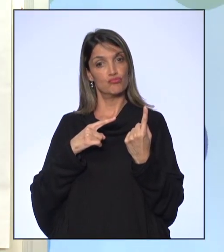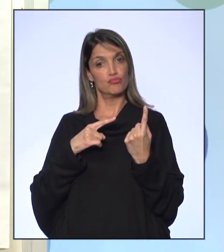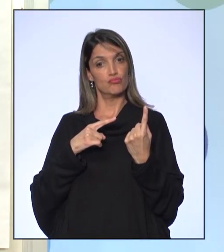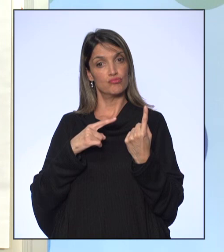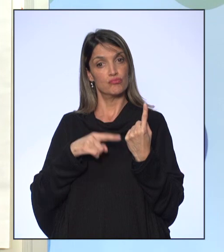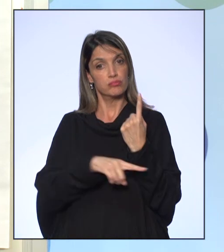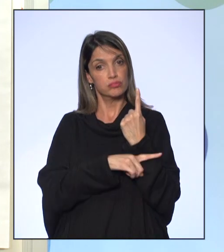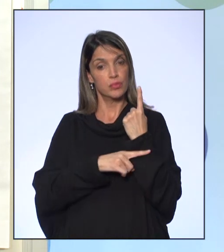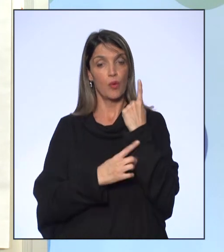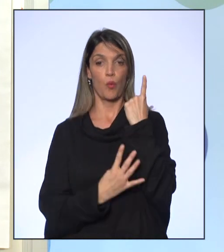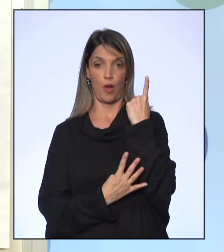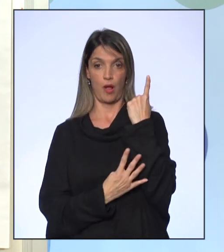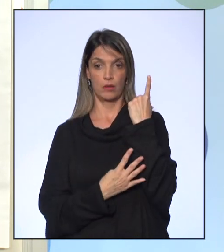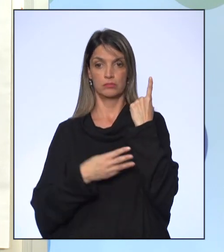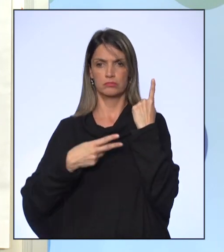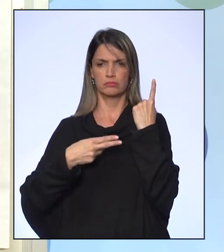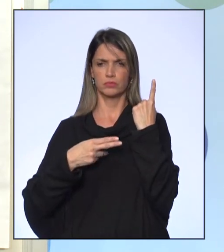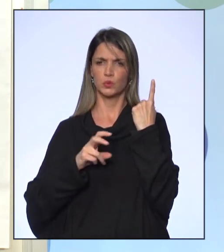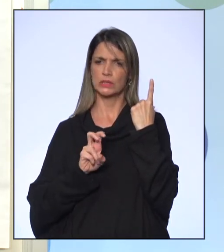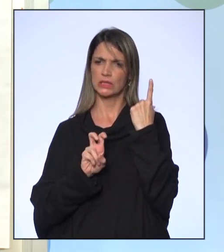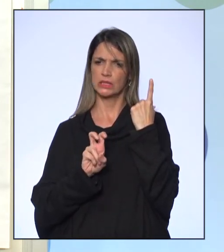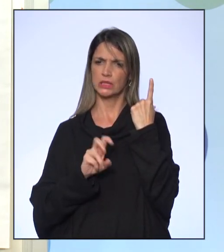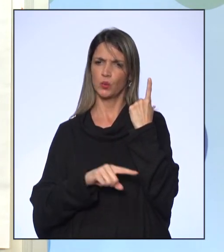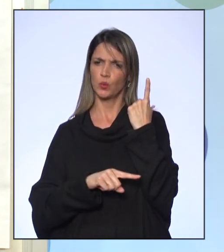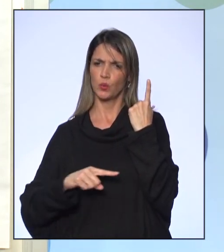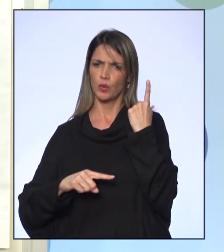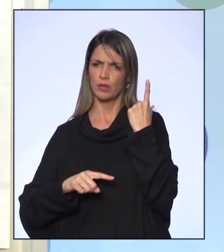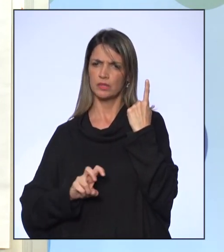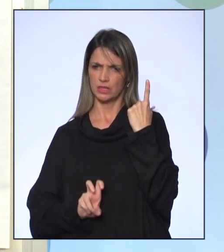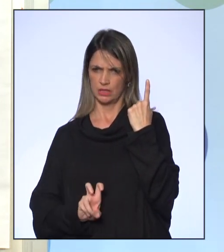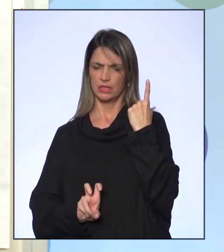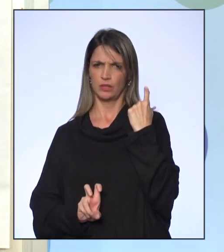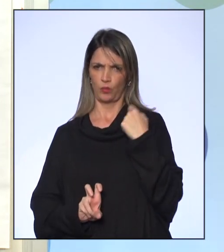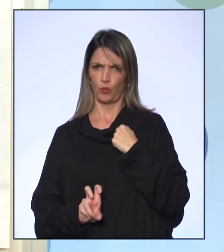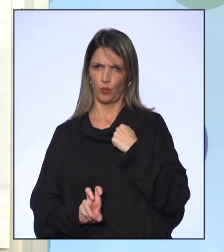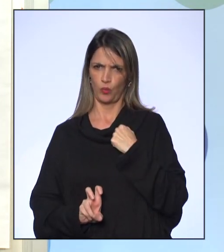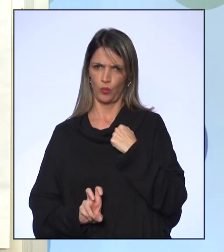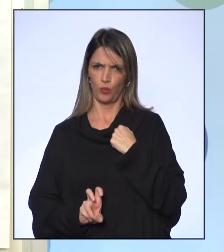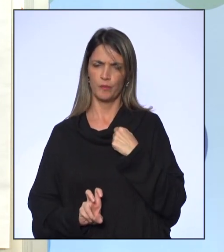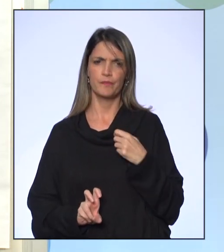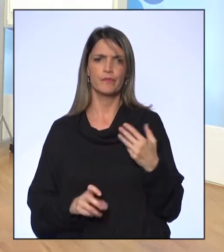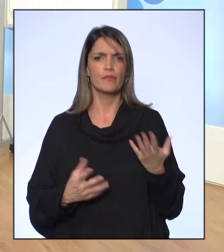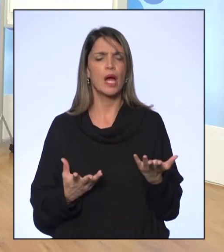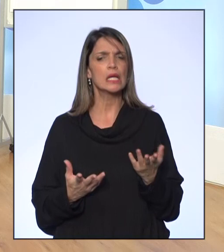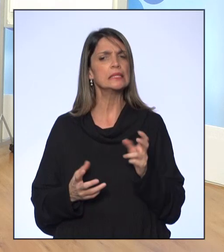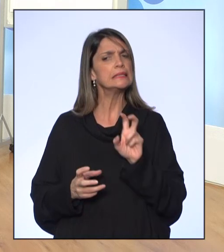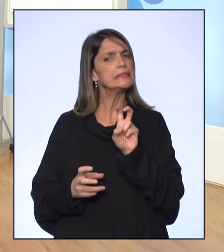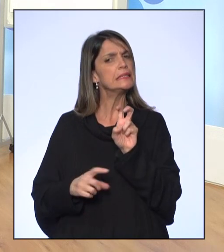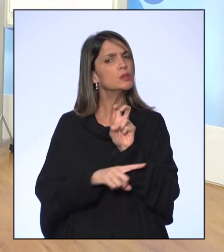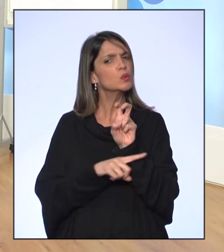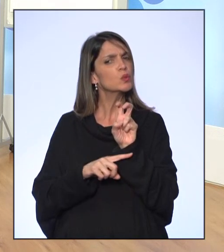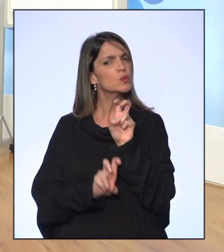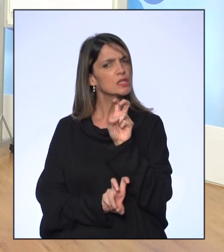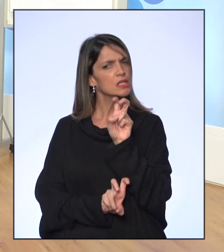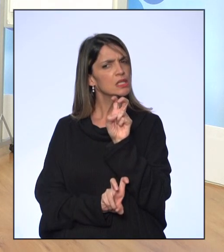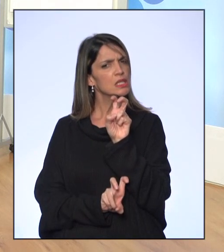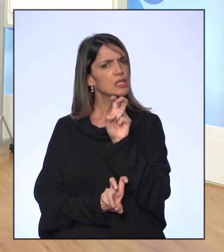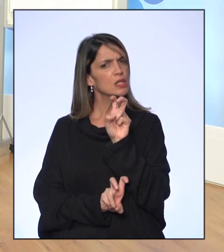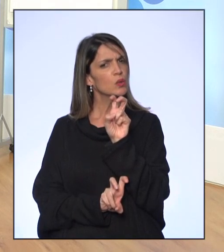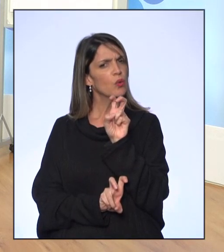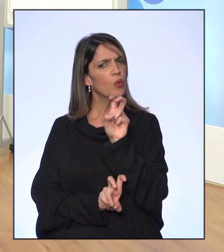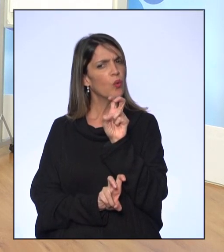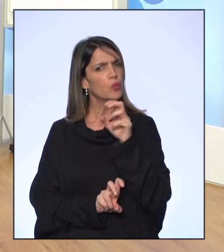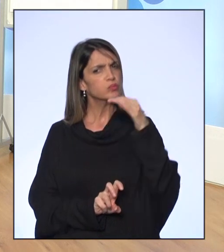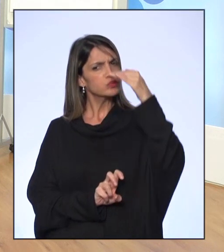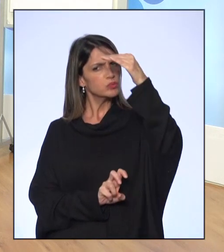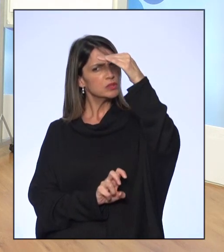que 5 é igual a 5, não é isso? Proporcional? Quando ele fala que 5 é igual a 5, eu posso falar que o segmento de cima da reta